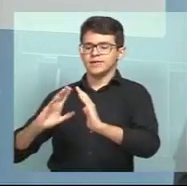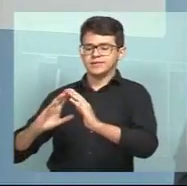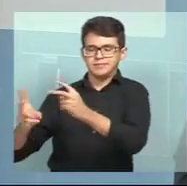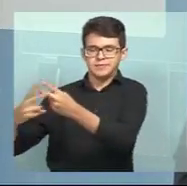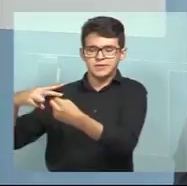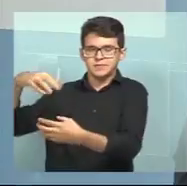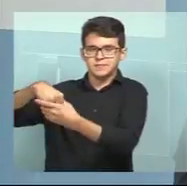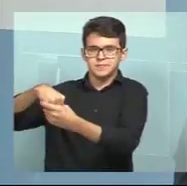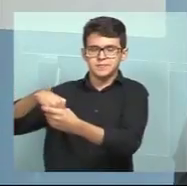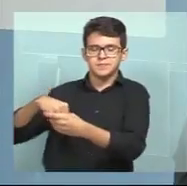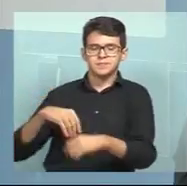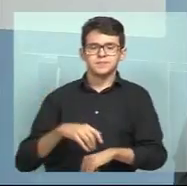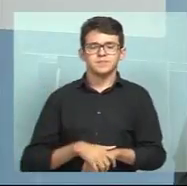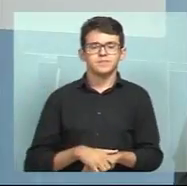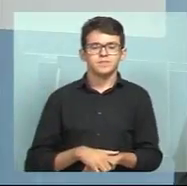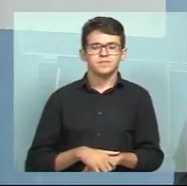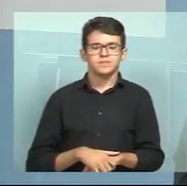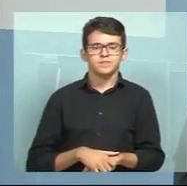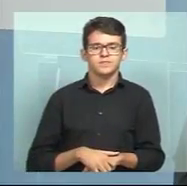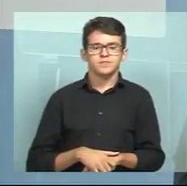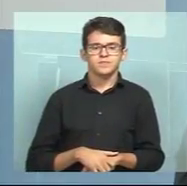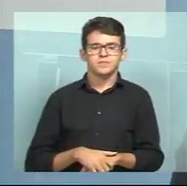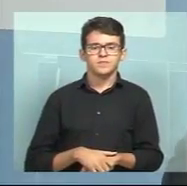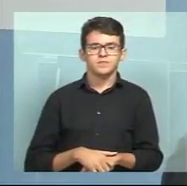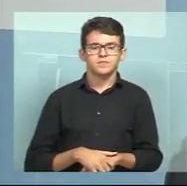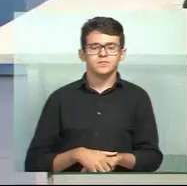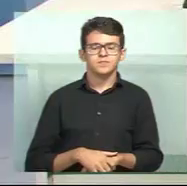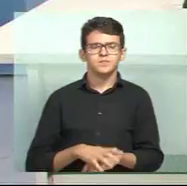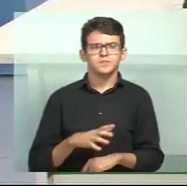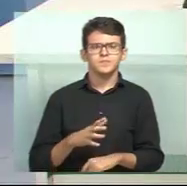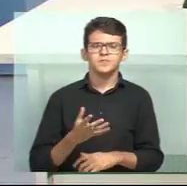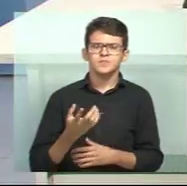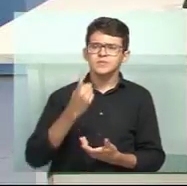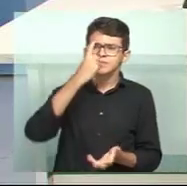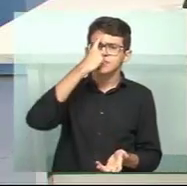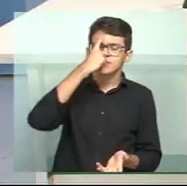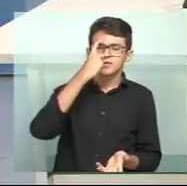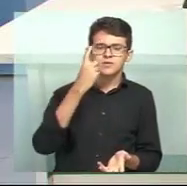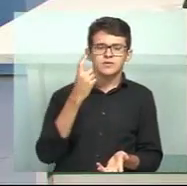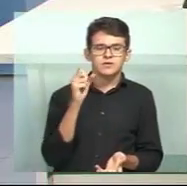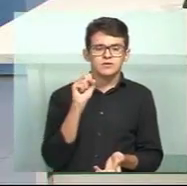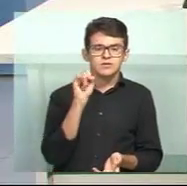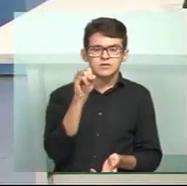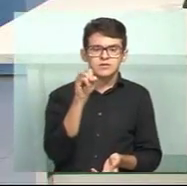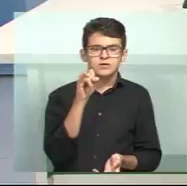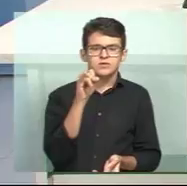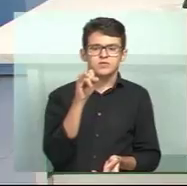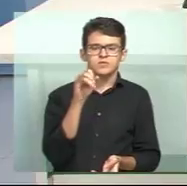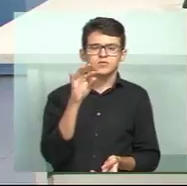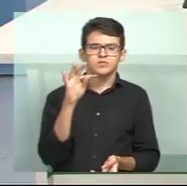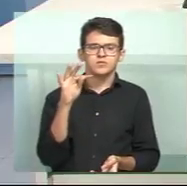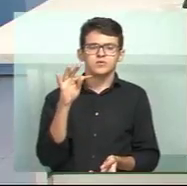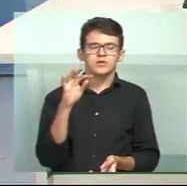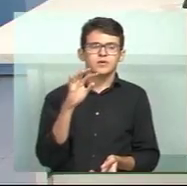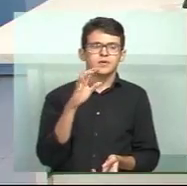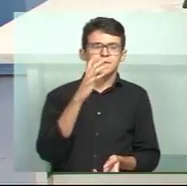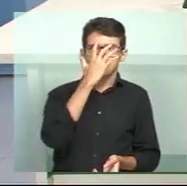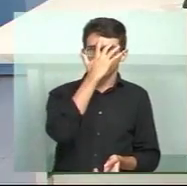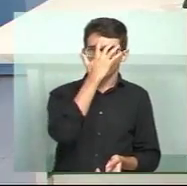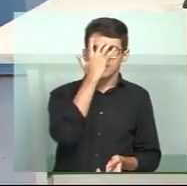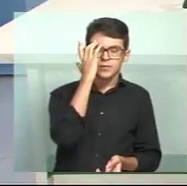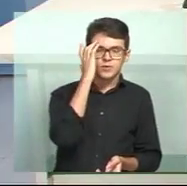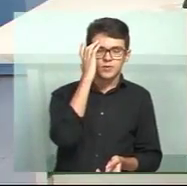centenas de presos. Tem gente querendo assumir ministério e a justiça. Você já pensou se todos esses presos tivesse